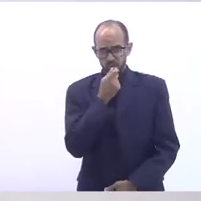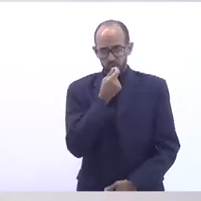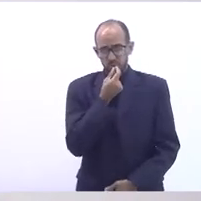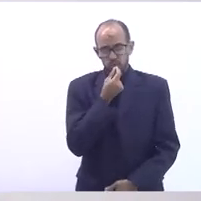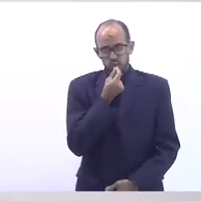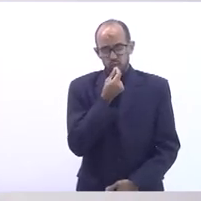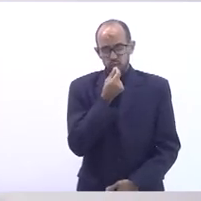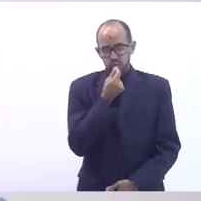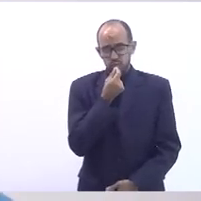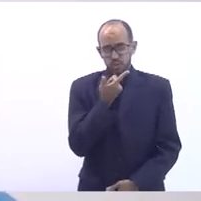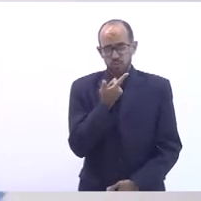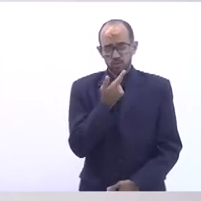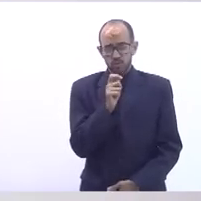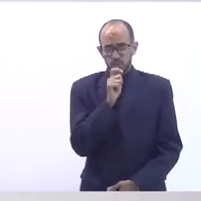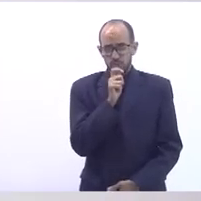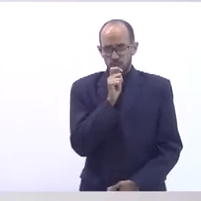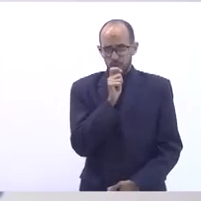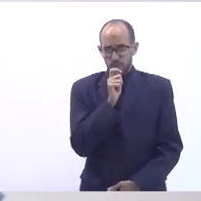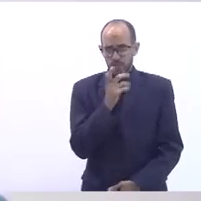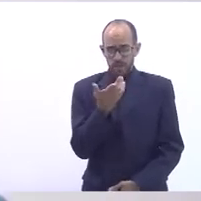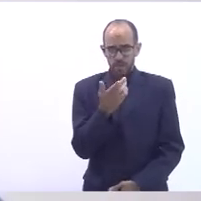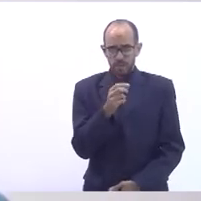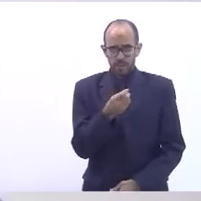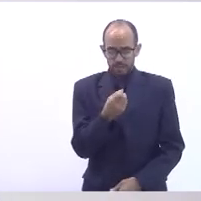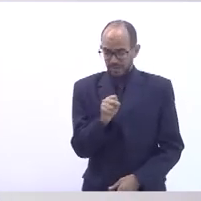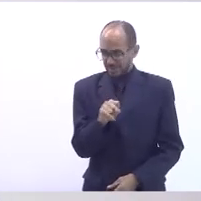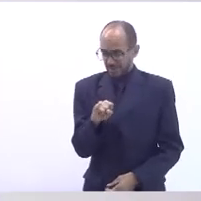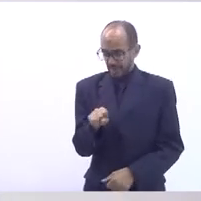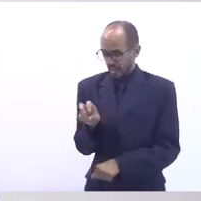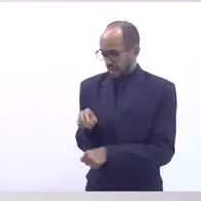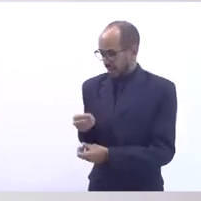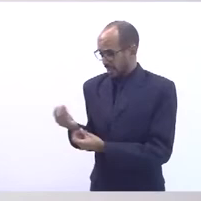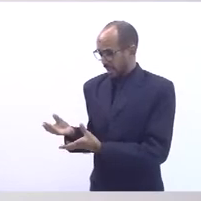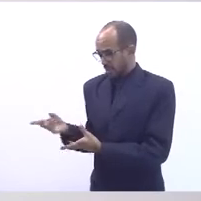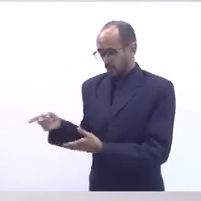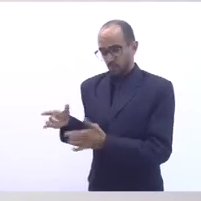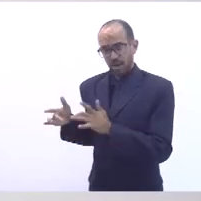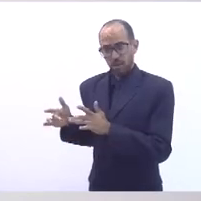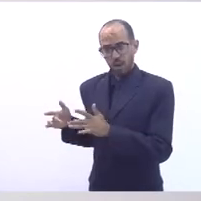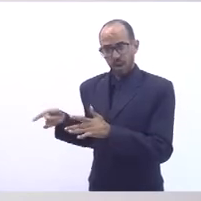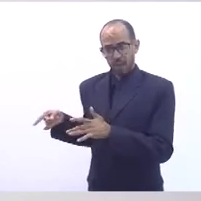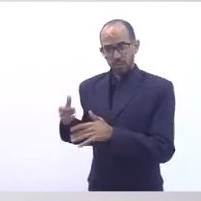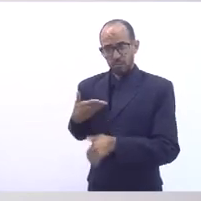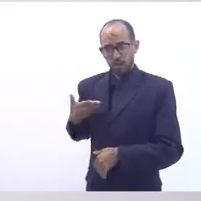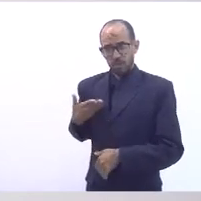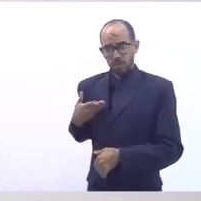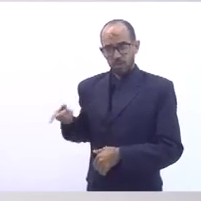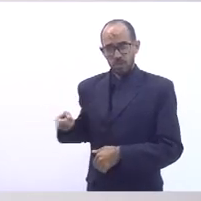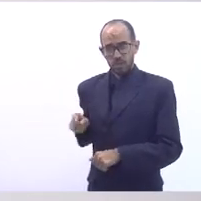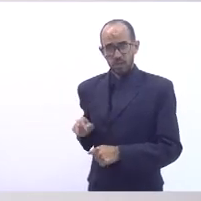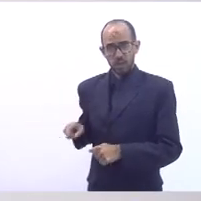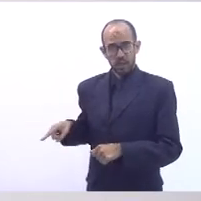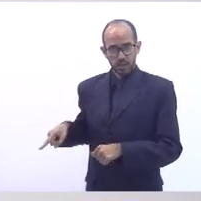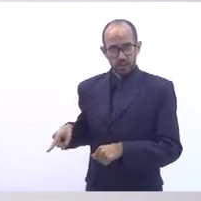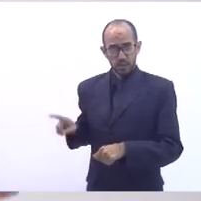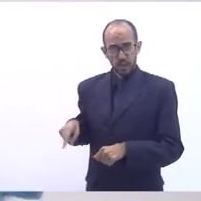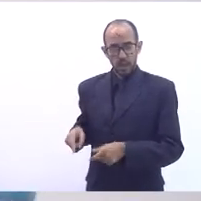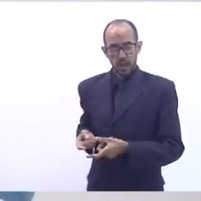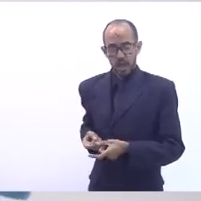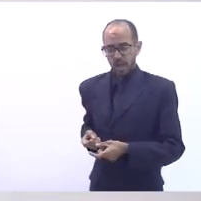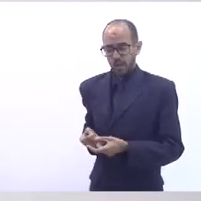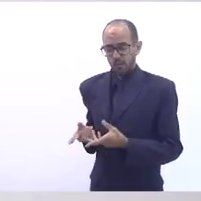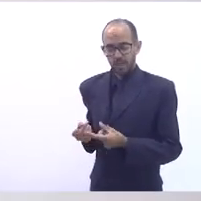se ele desce o cigarro para namorada para um amigo do lado dele ele seria considerado o